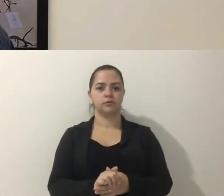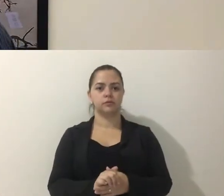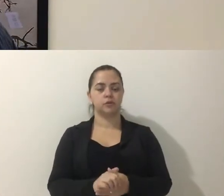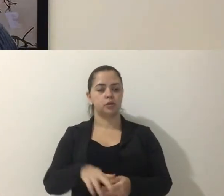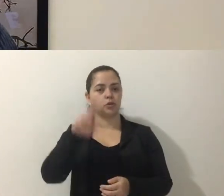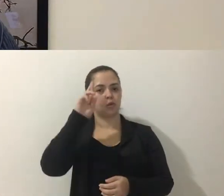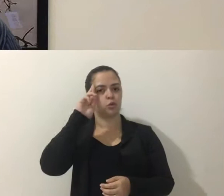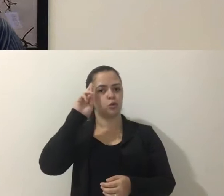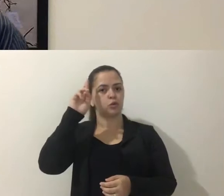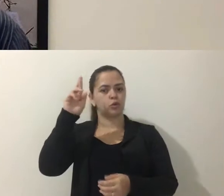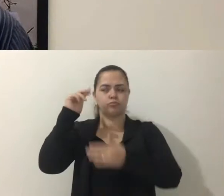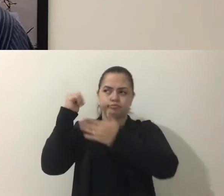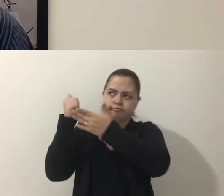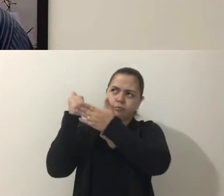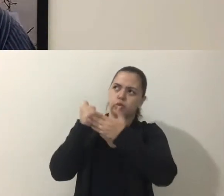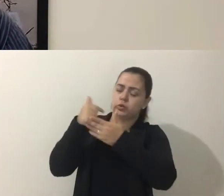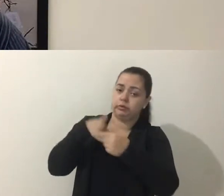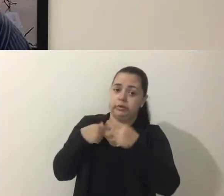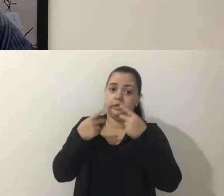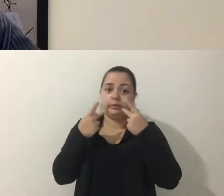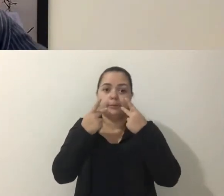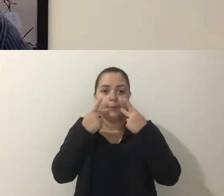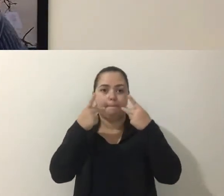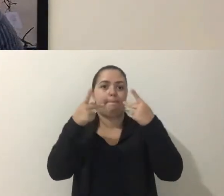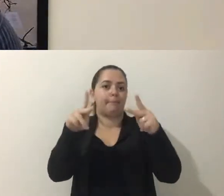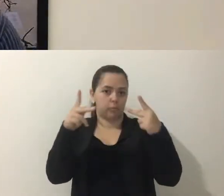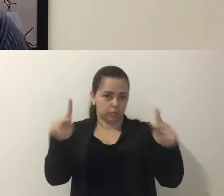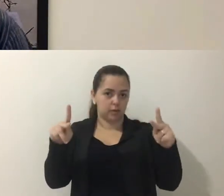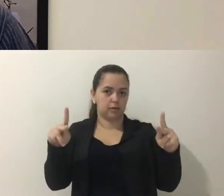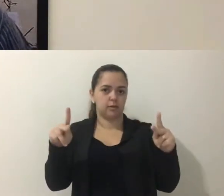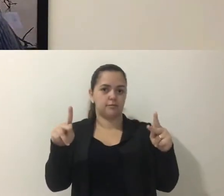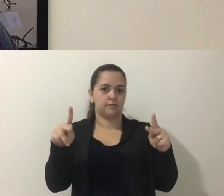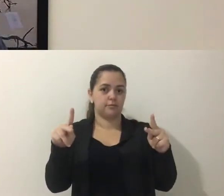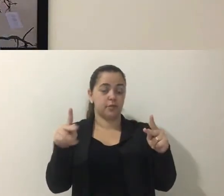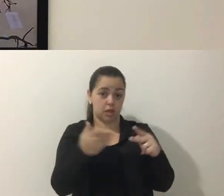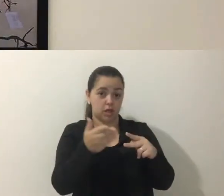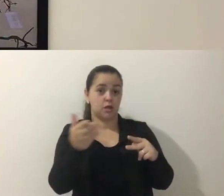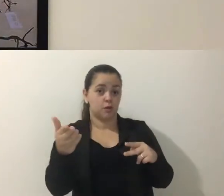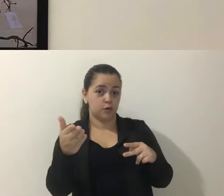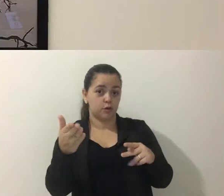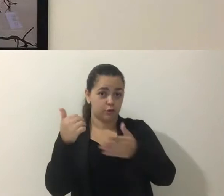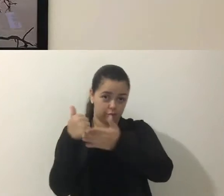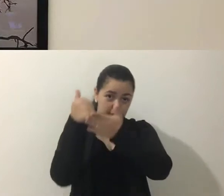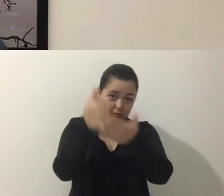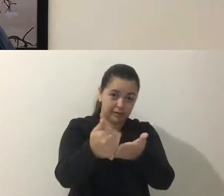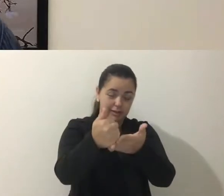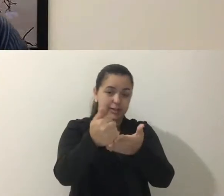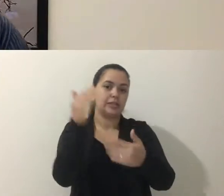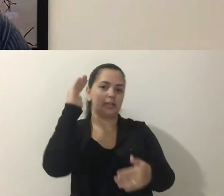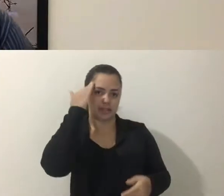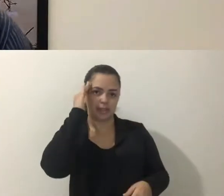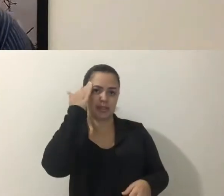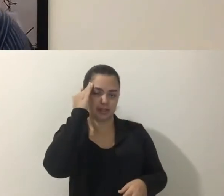Senhor nos dê condições a mim de trazer a mensagem e a você para que